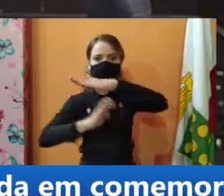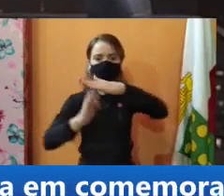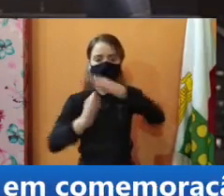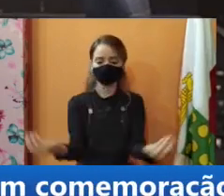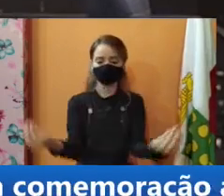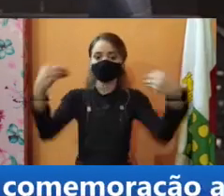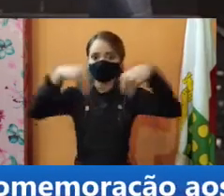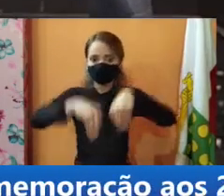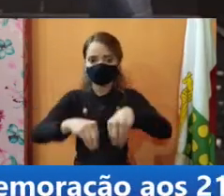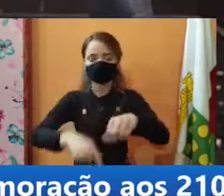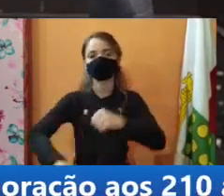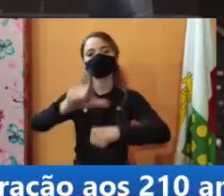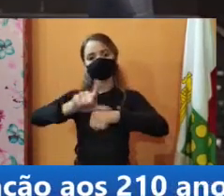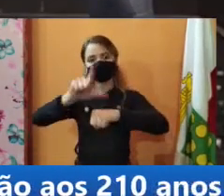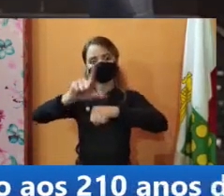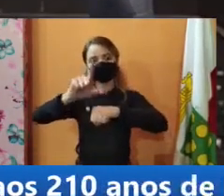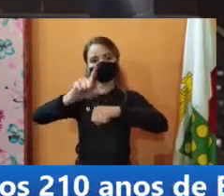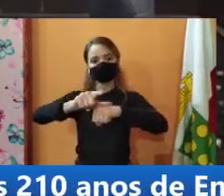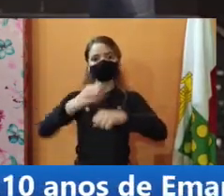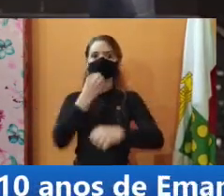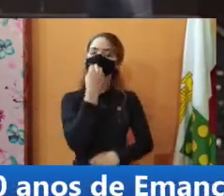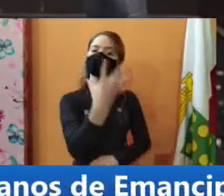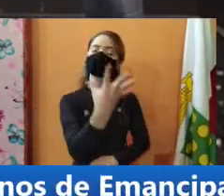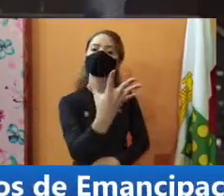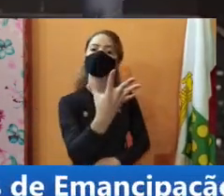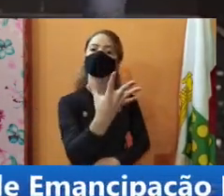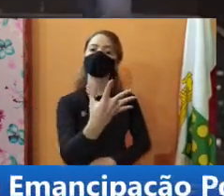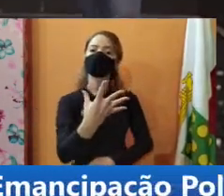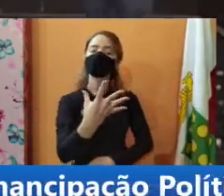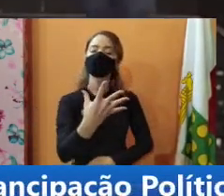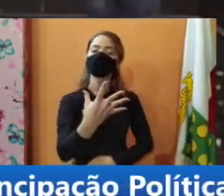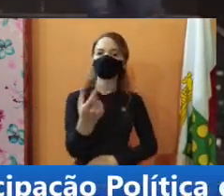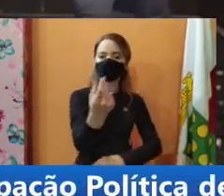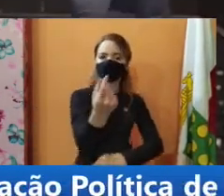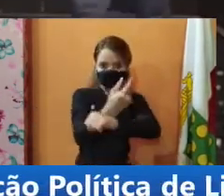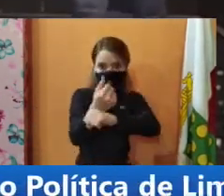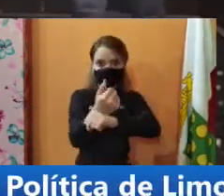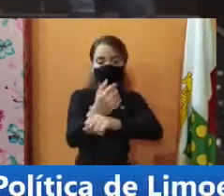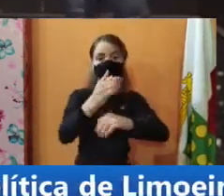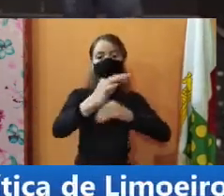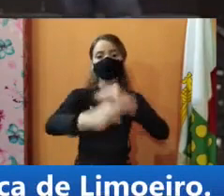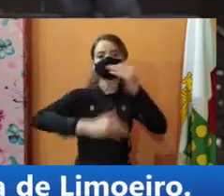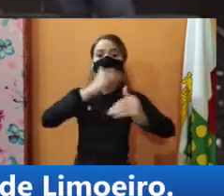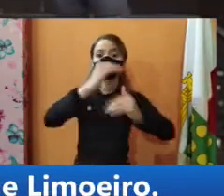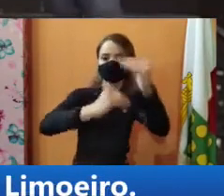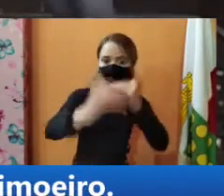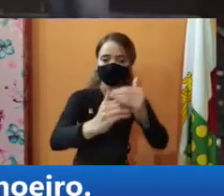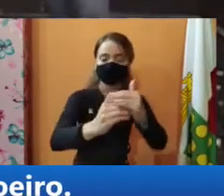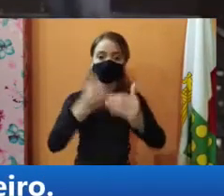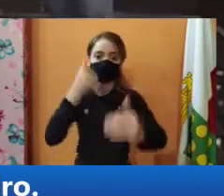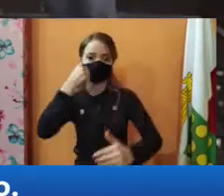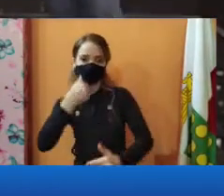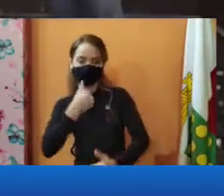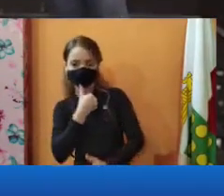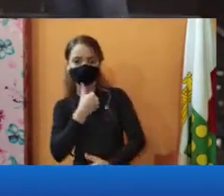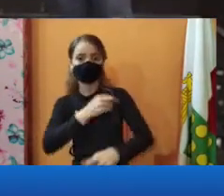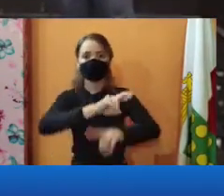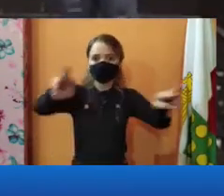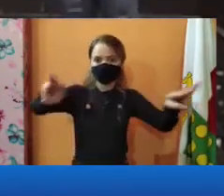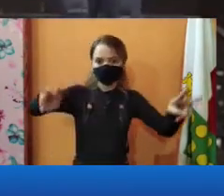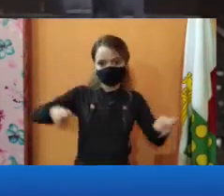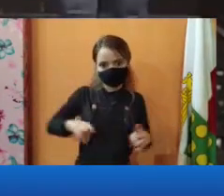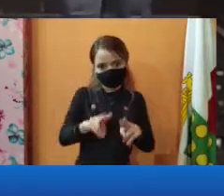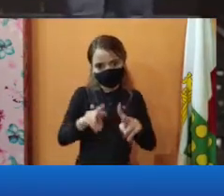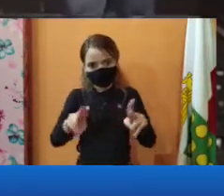cidade através dessa iniciativa. Então, isso é muito bom, porque a geração de renda tem espaço. Então, as mulheres, elas elas se